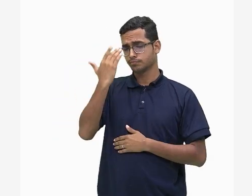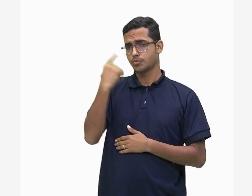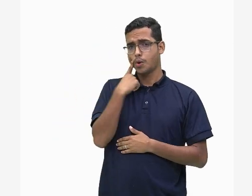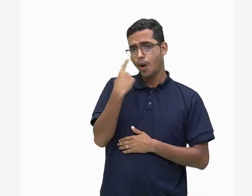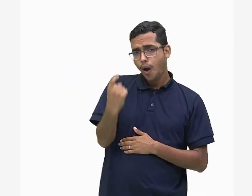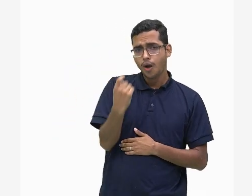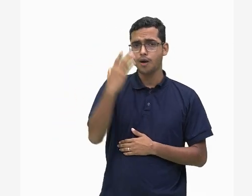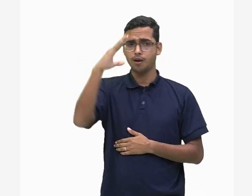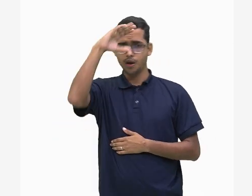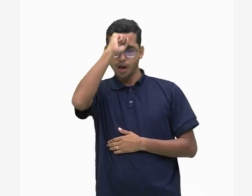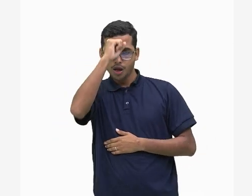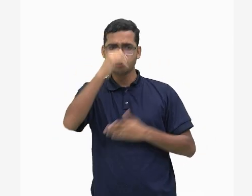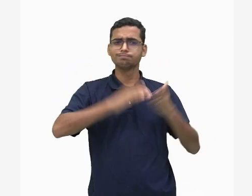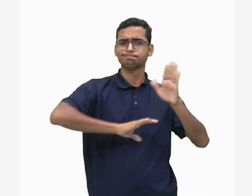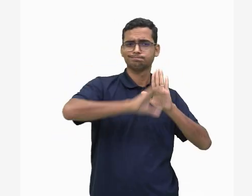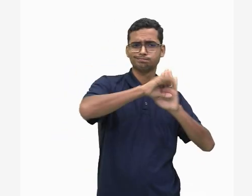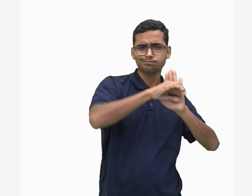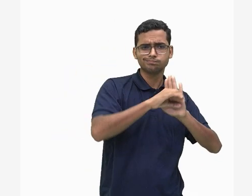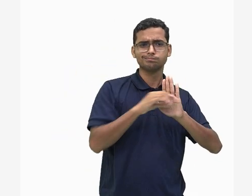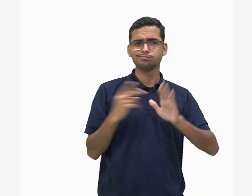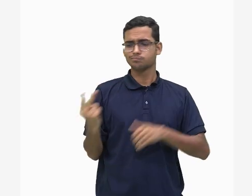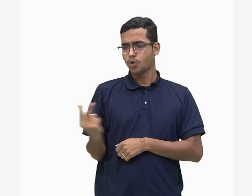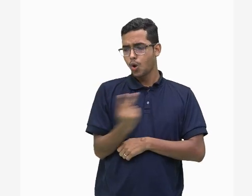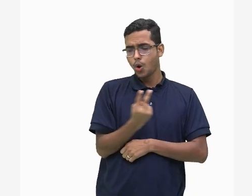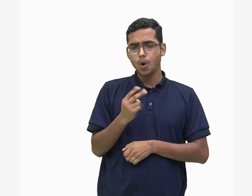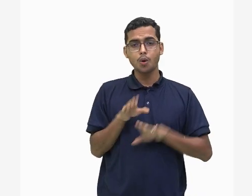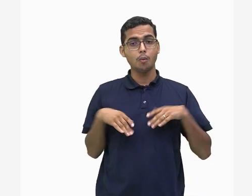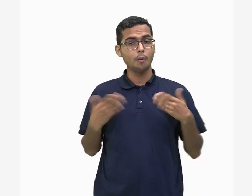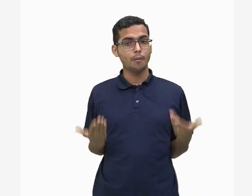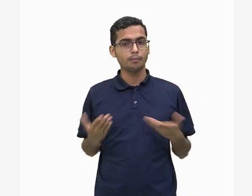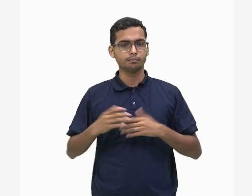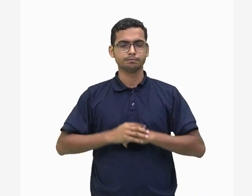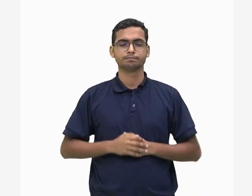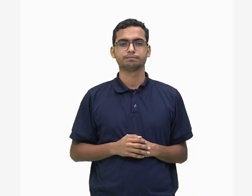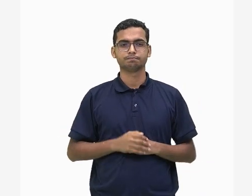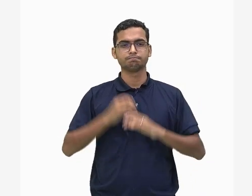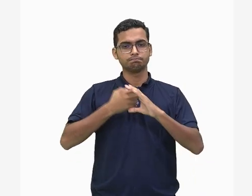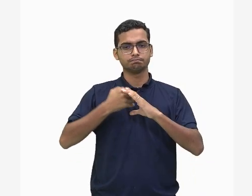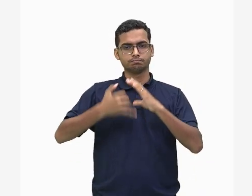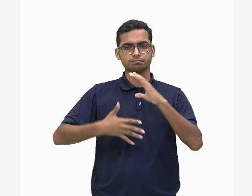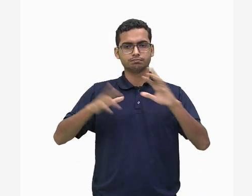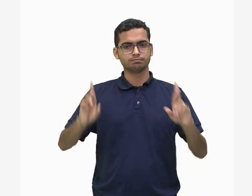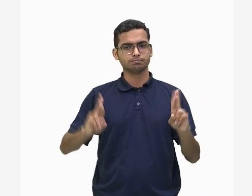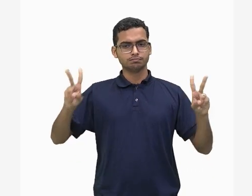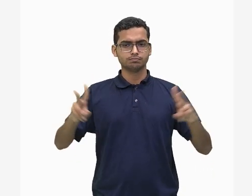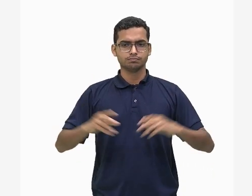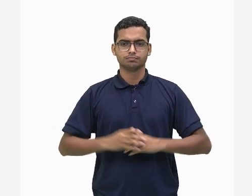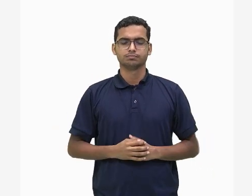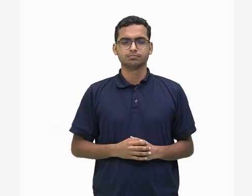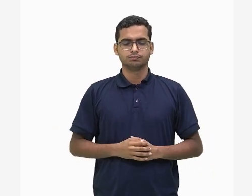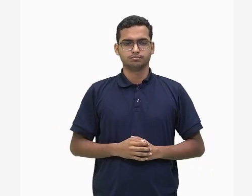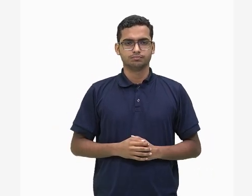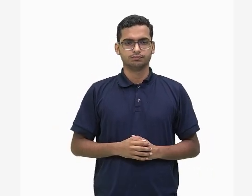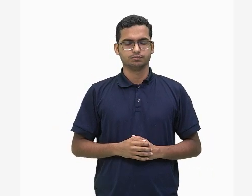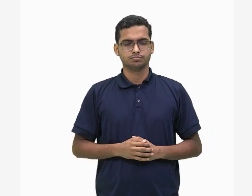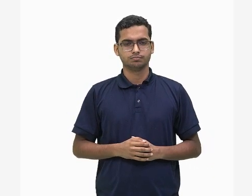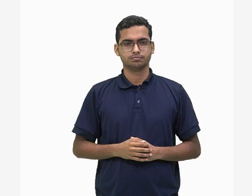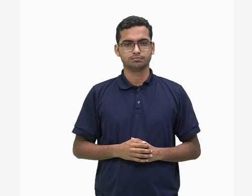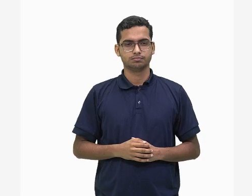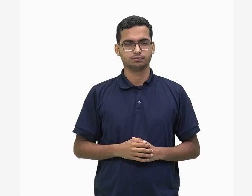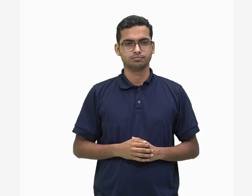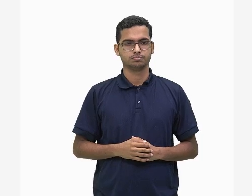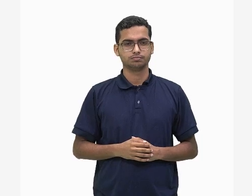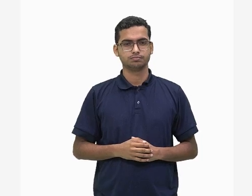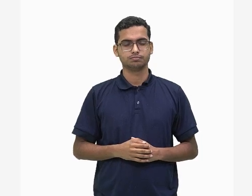também a diferença entre ambos os conceitos. E aqui vamos ver a diferença, vamos lá. Enquanto que valores